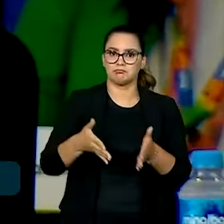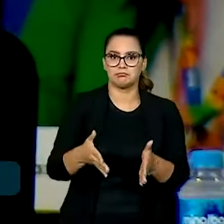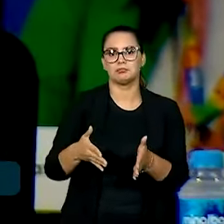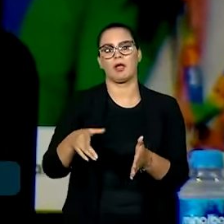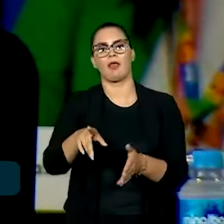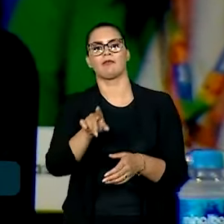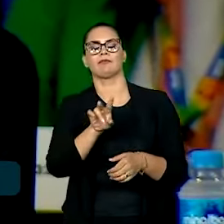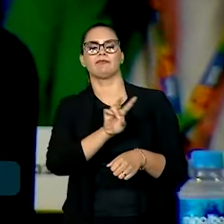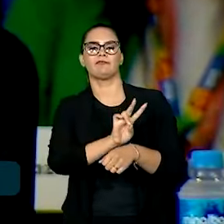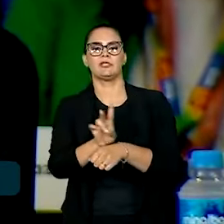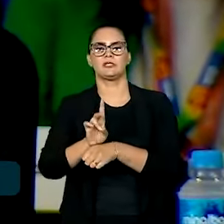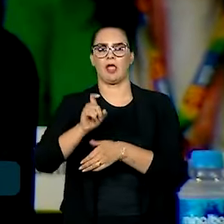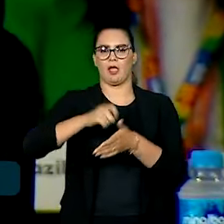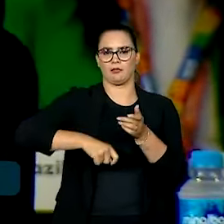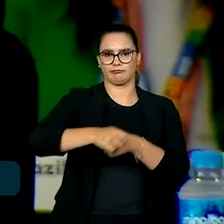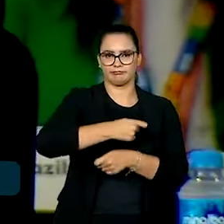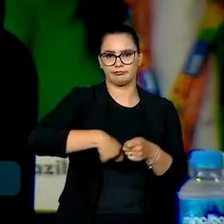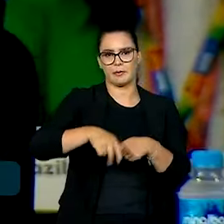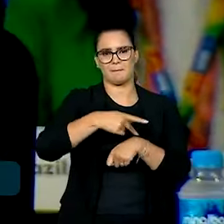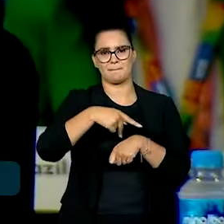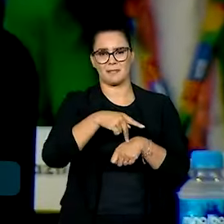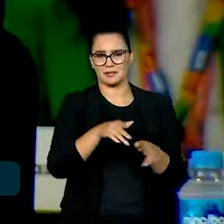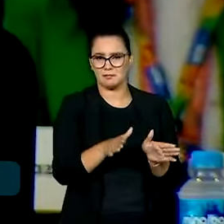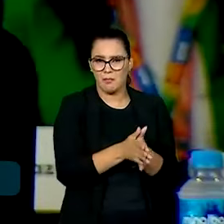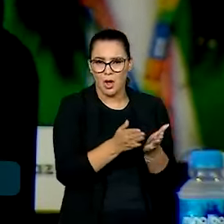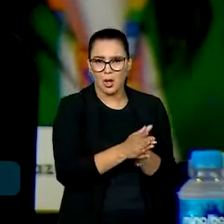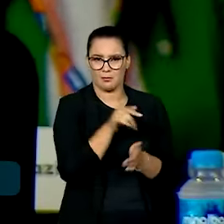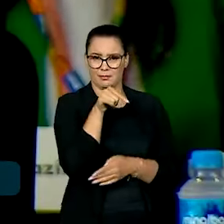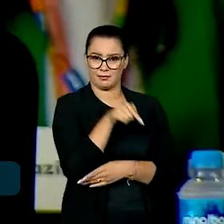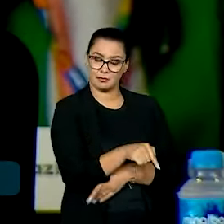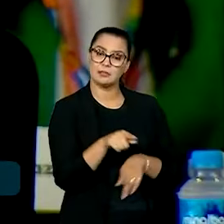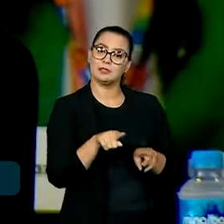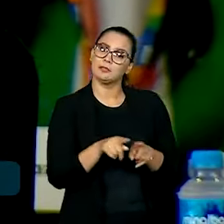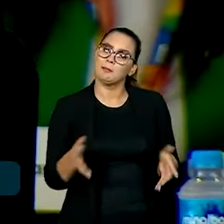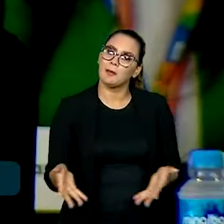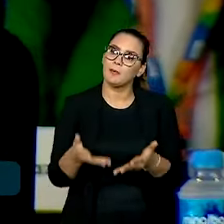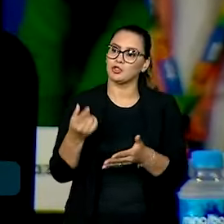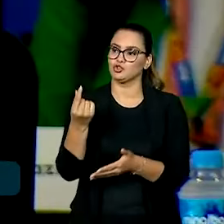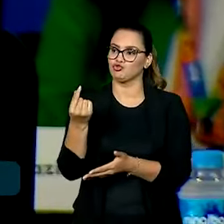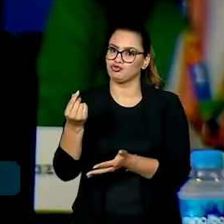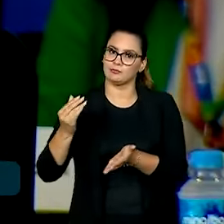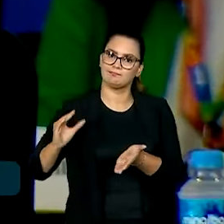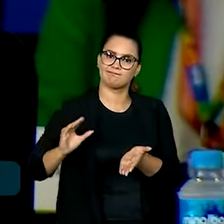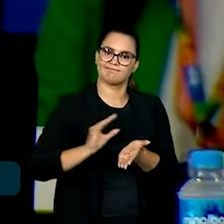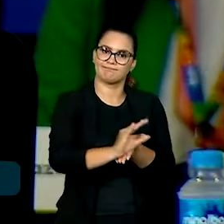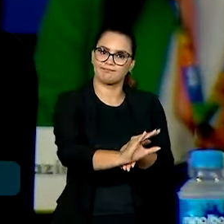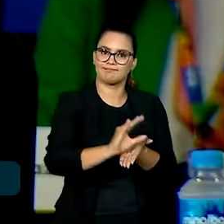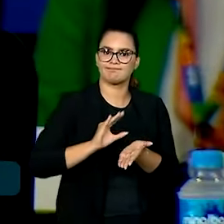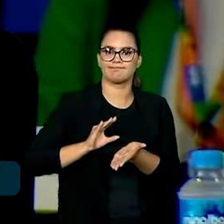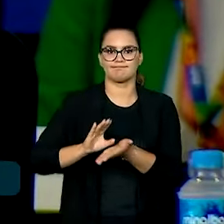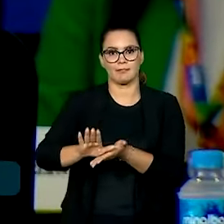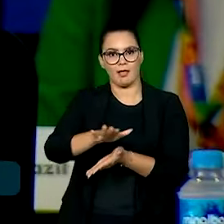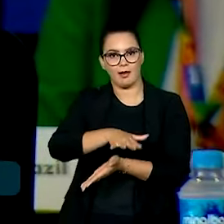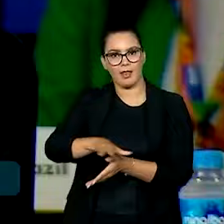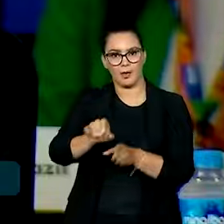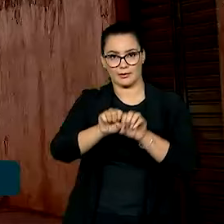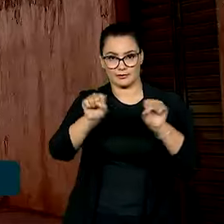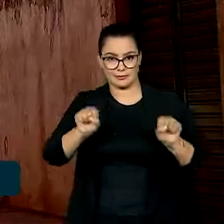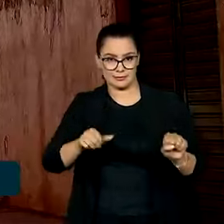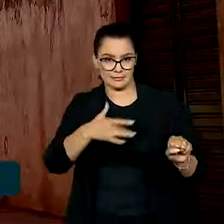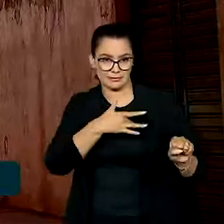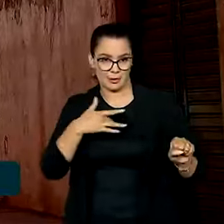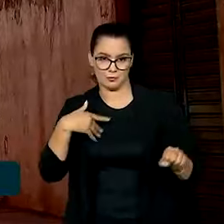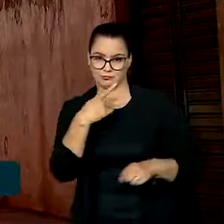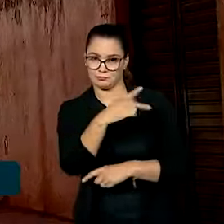vulnerabilidades fiscais nos países de baixa renda e mobilizar recursos para investimento no seu sistema de saúde.